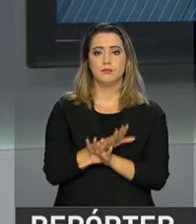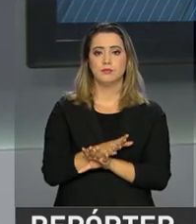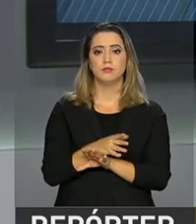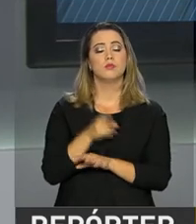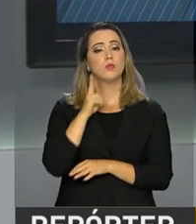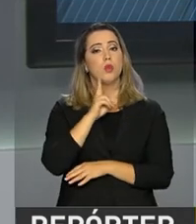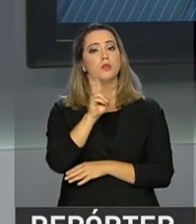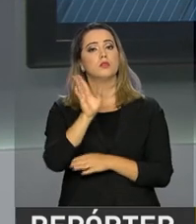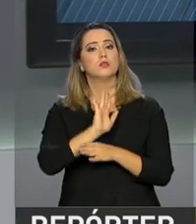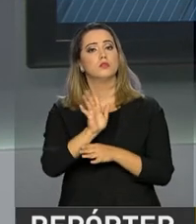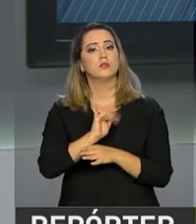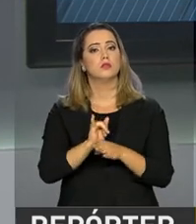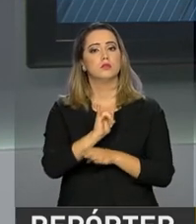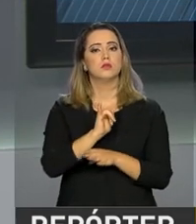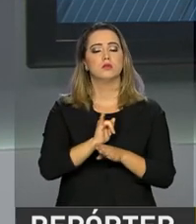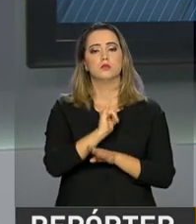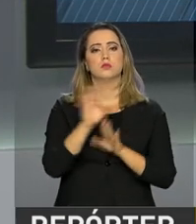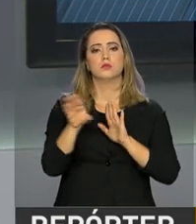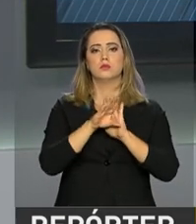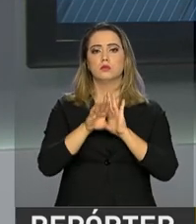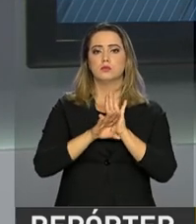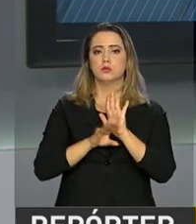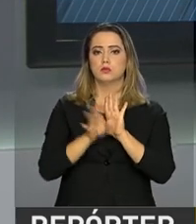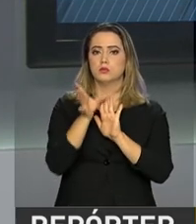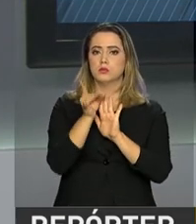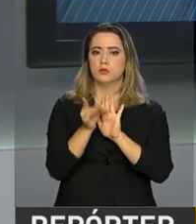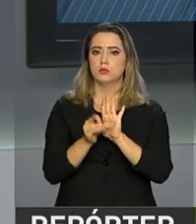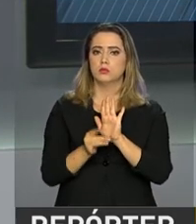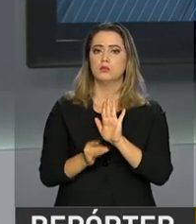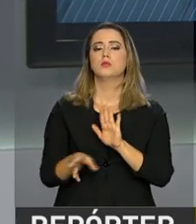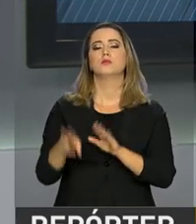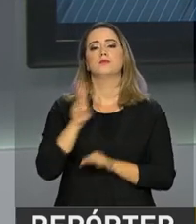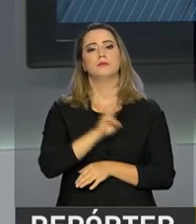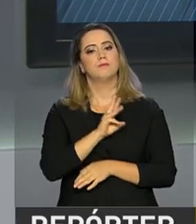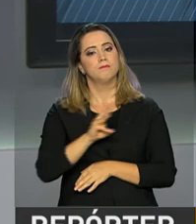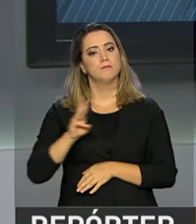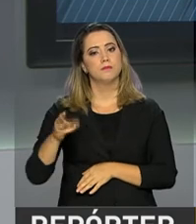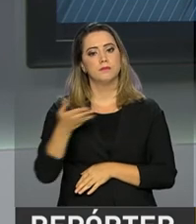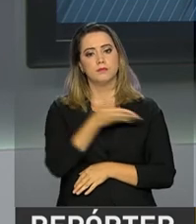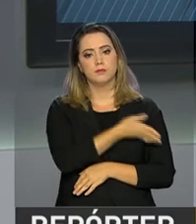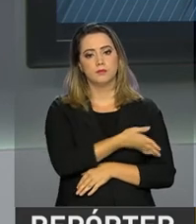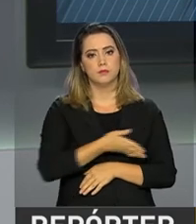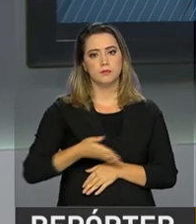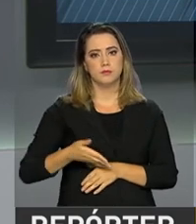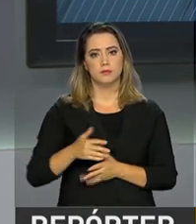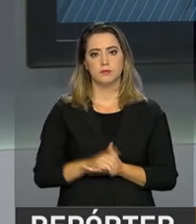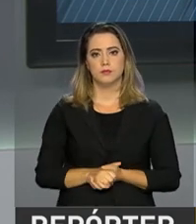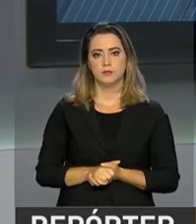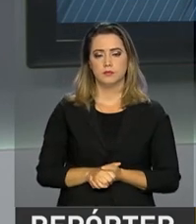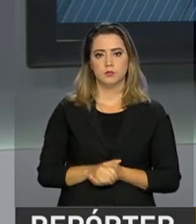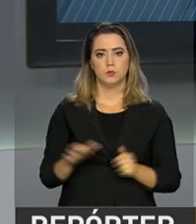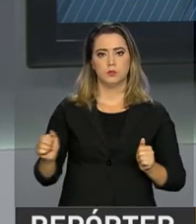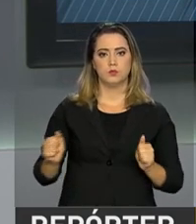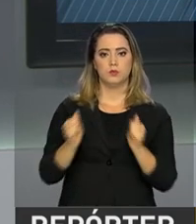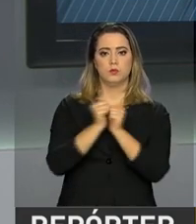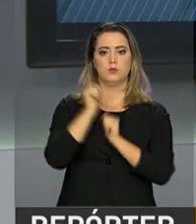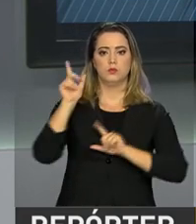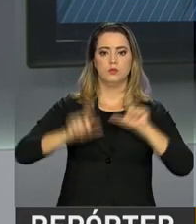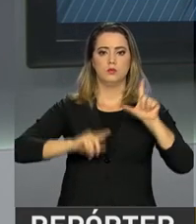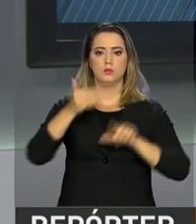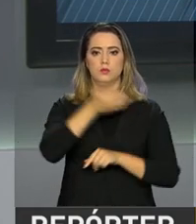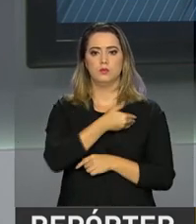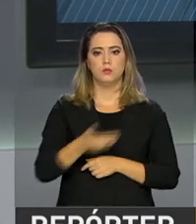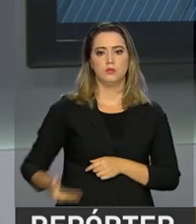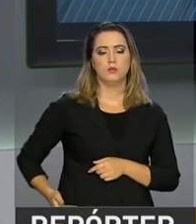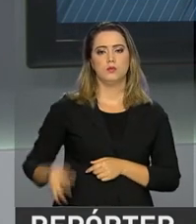você pode rever as reportagens no youtube e toda a nossa programação também está na página da nbr na internet continue